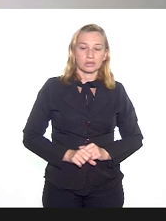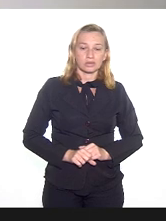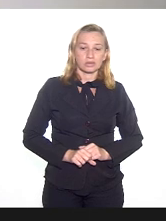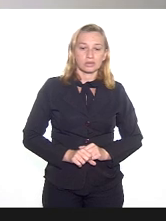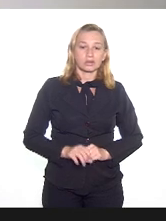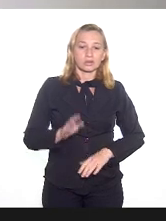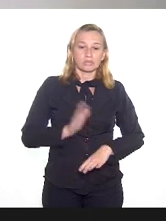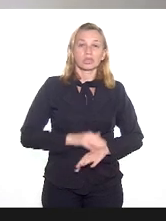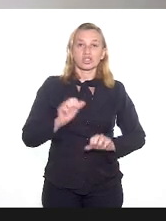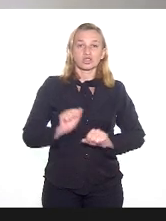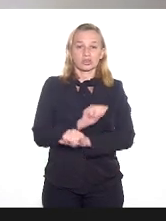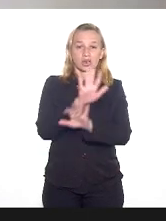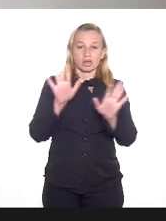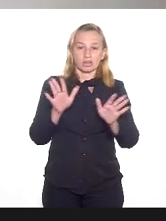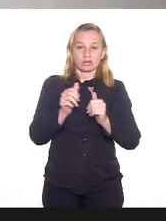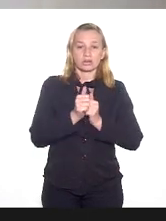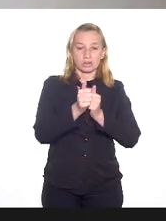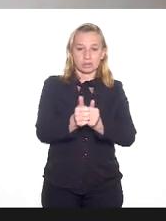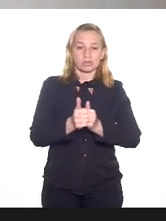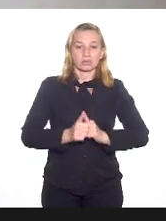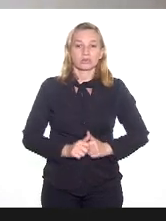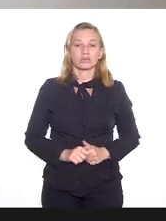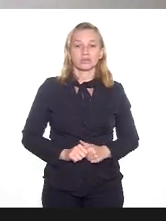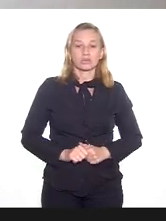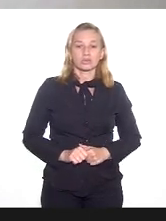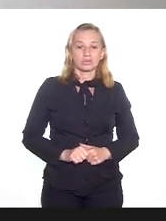tenha mais clareza aqui no que está sendo encaminhado. Então,